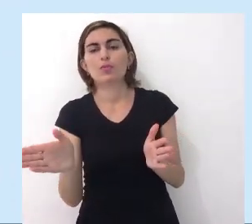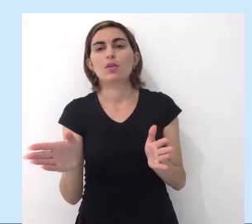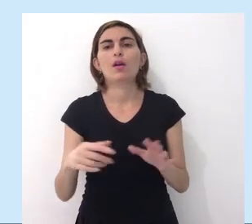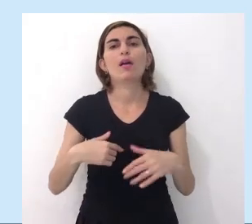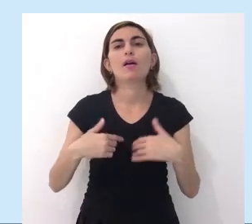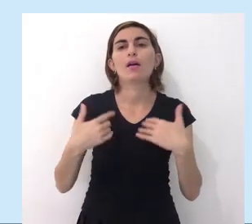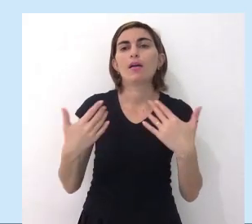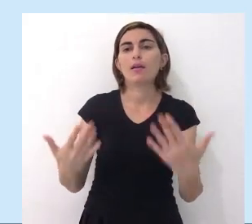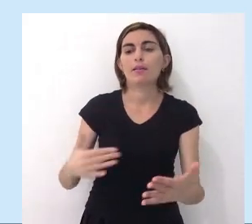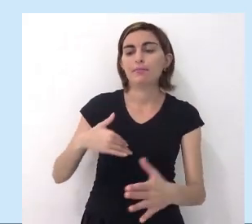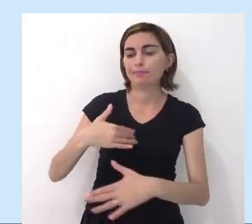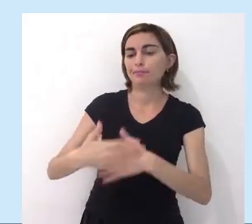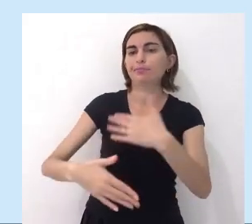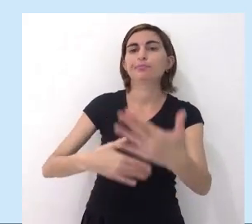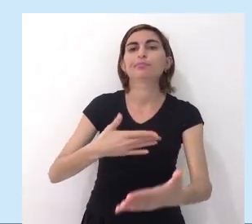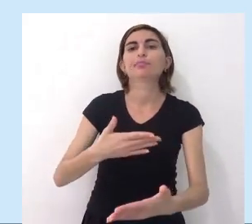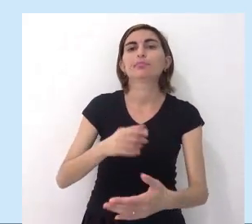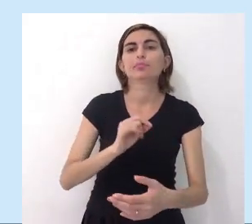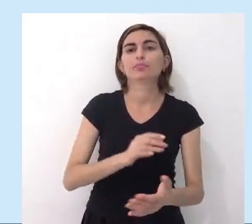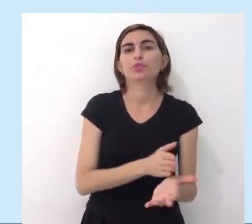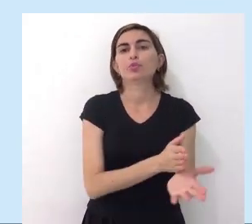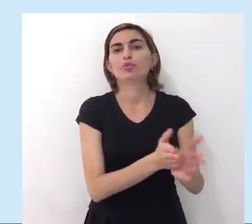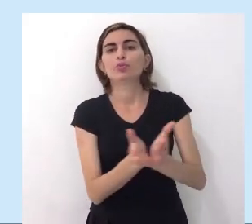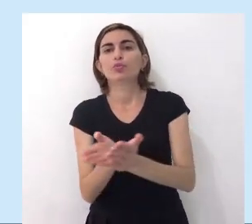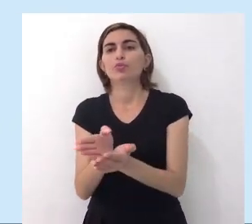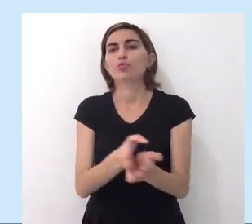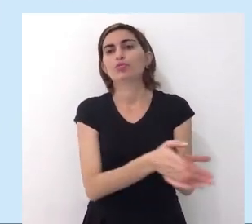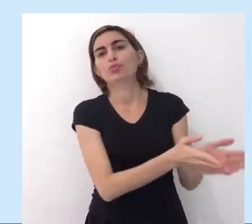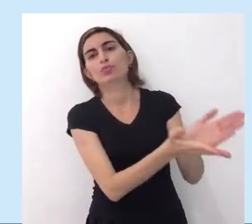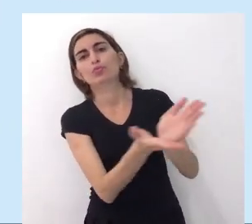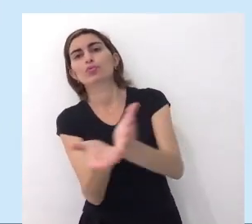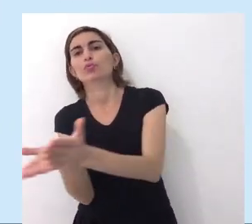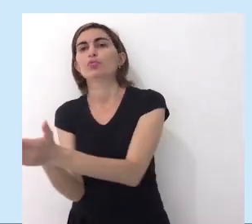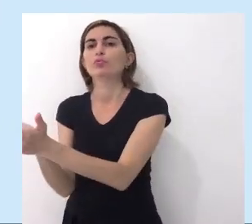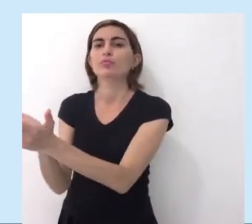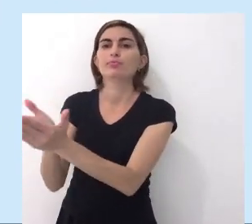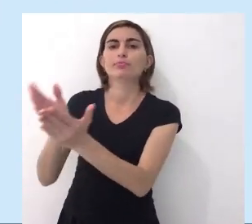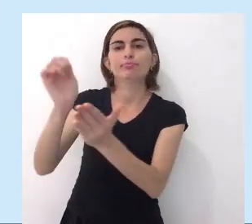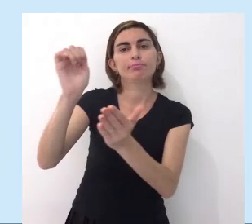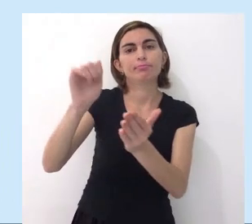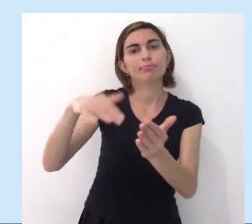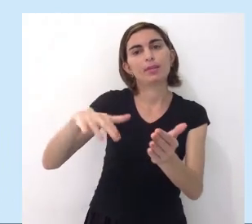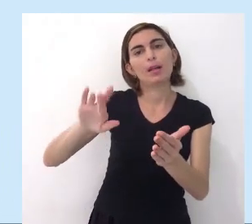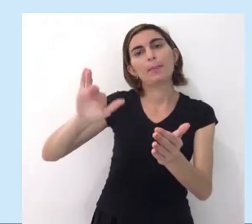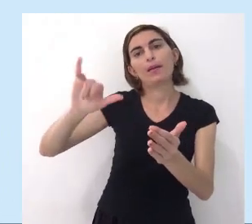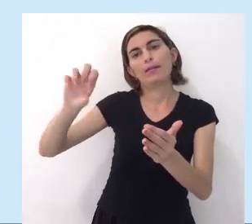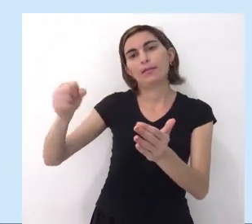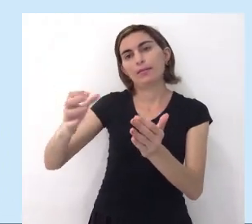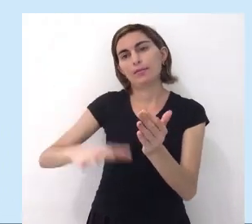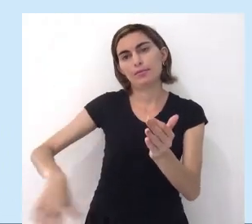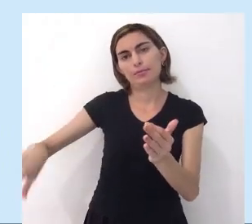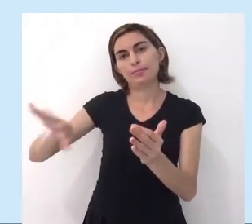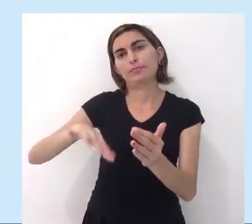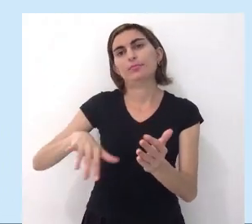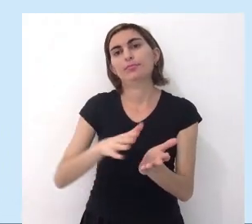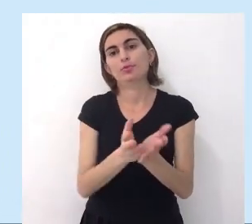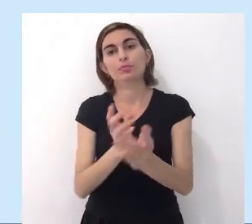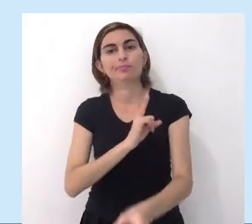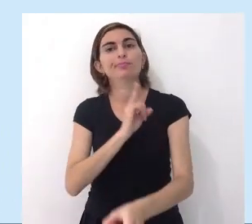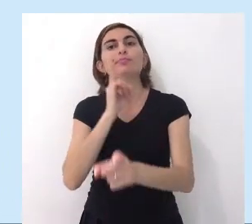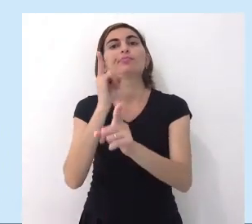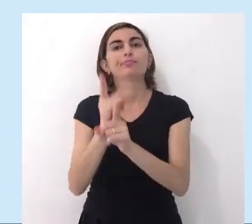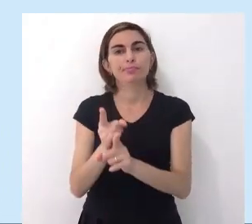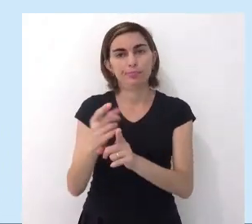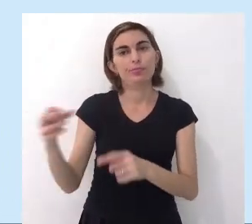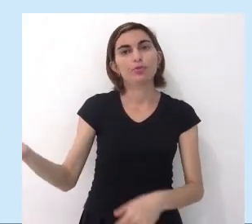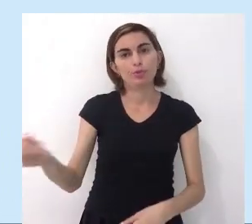E acaba pegando uma corrente marinha e sendo jogado para as Américas. Ok, gente? E aí que ele